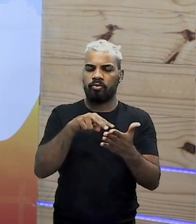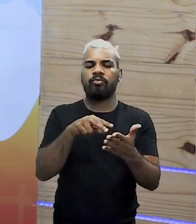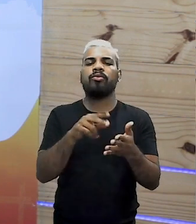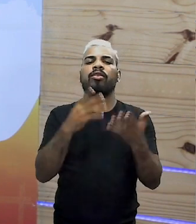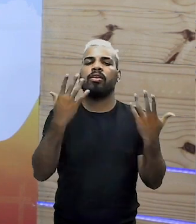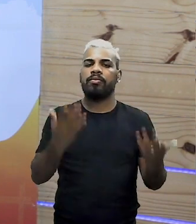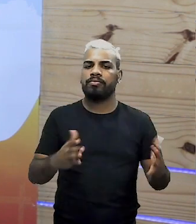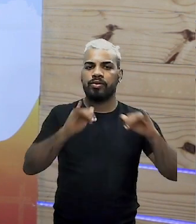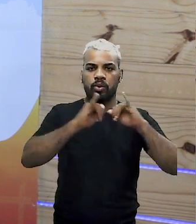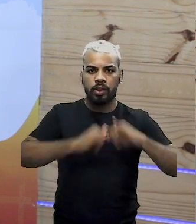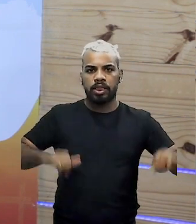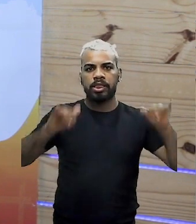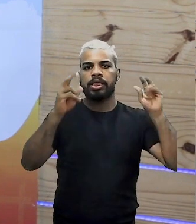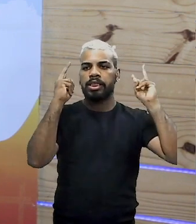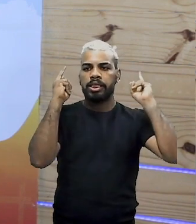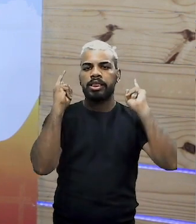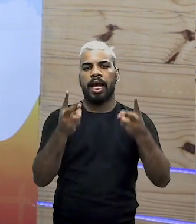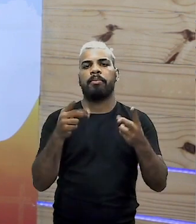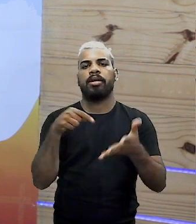está sendo ali